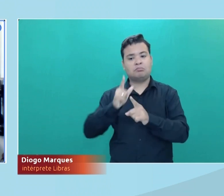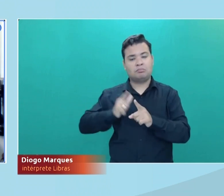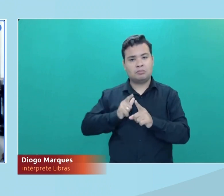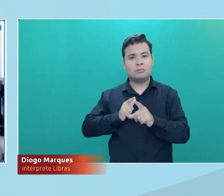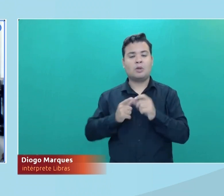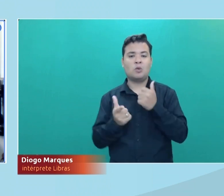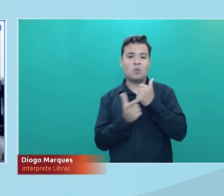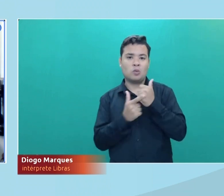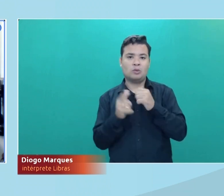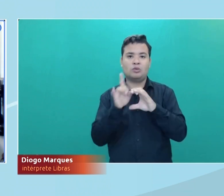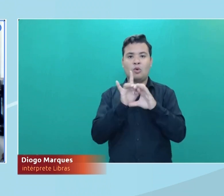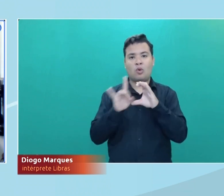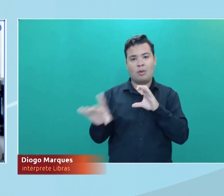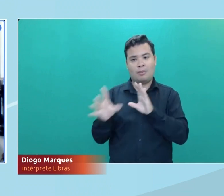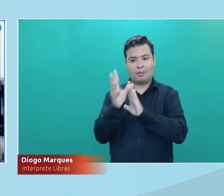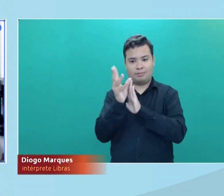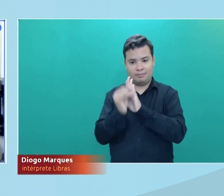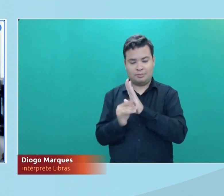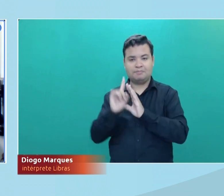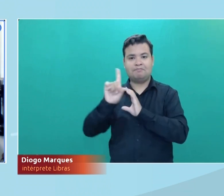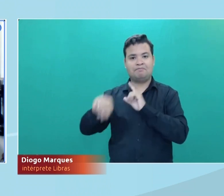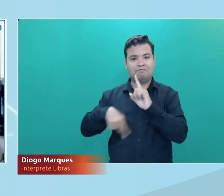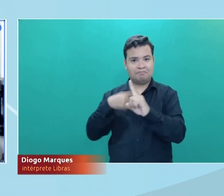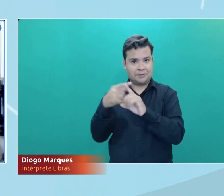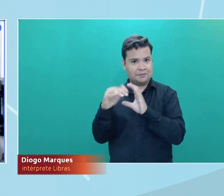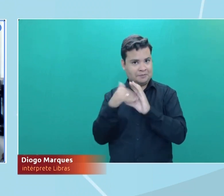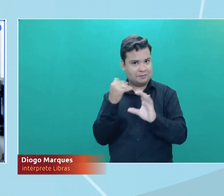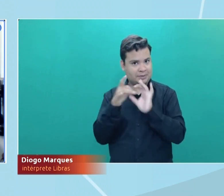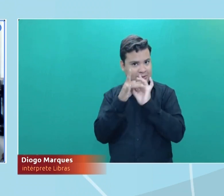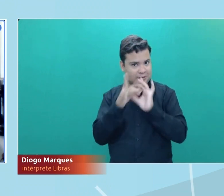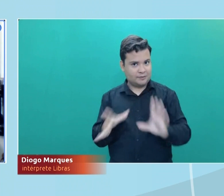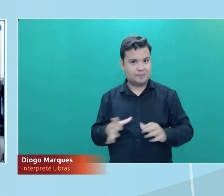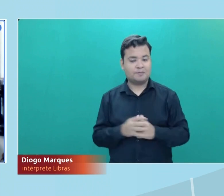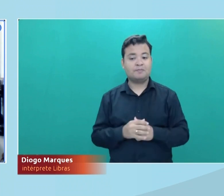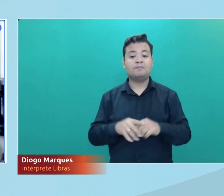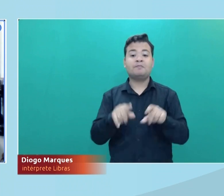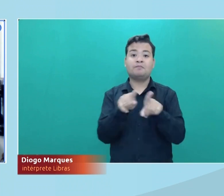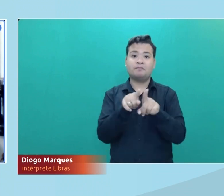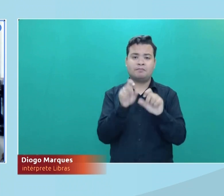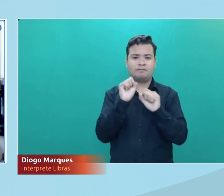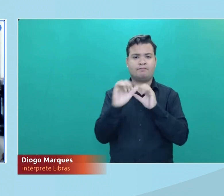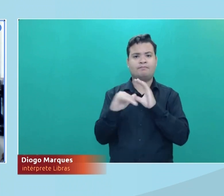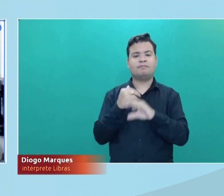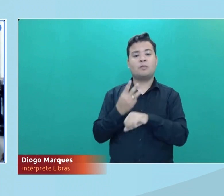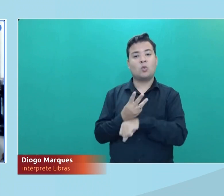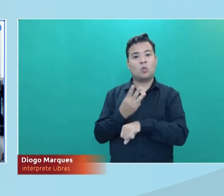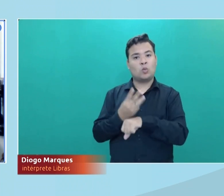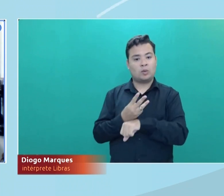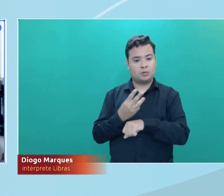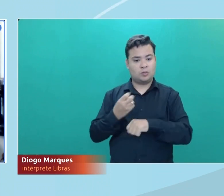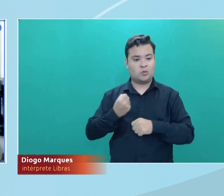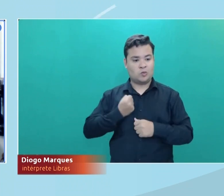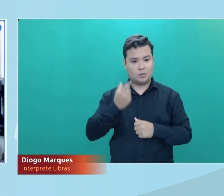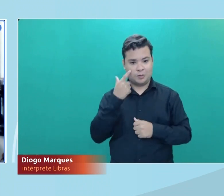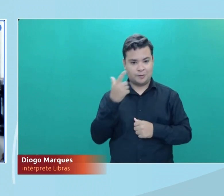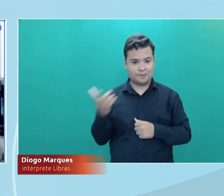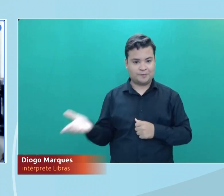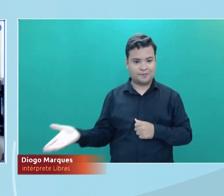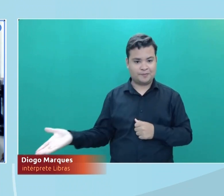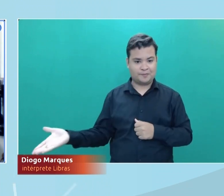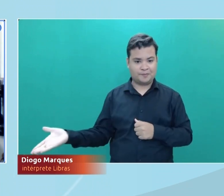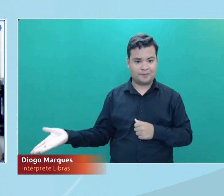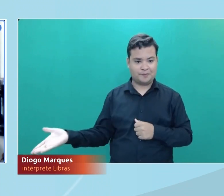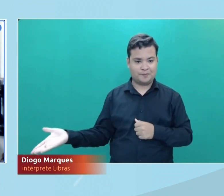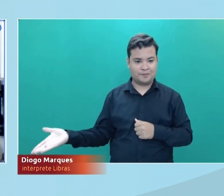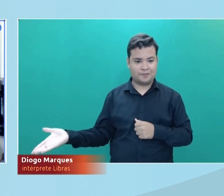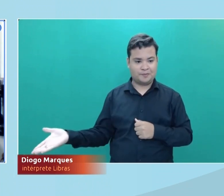compartilhar, comentar o conteúdo e mandar a sua mensagem. Você também pode mandar uma mensagem direto no WhatsApp. O nosso número é o 62